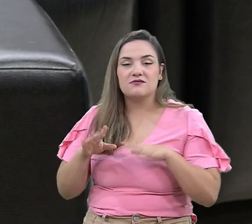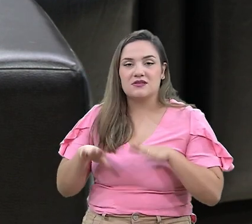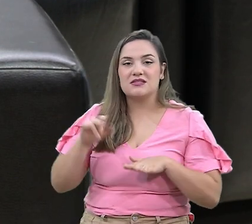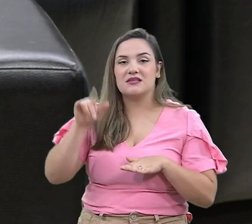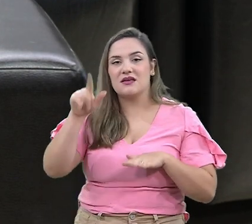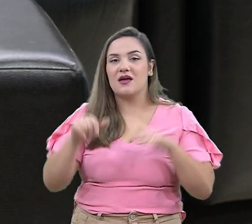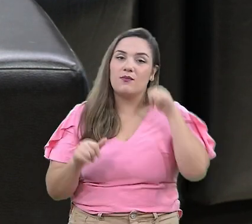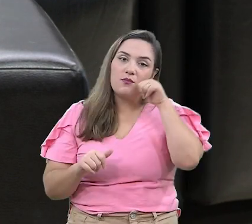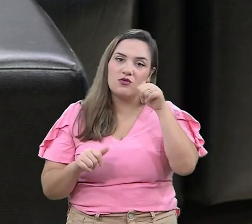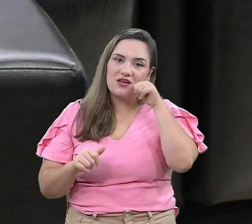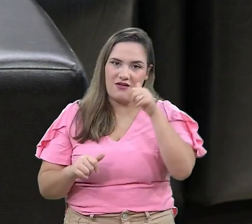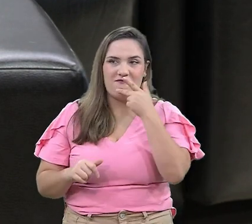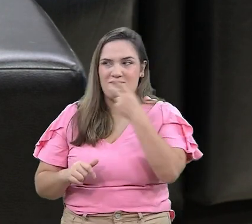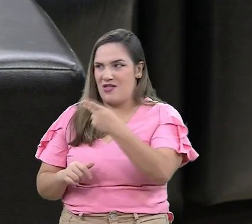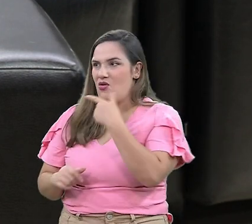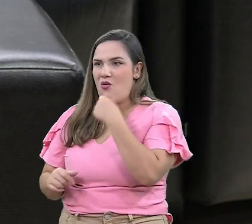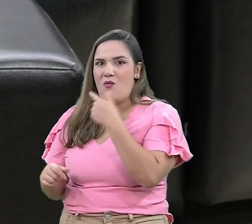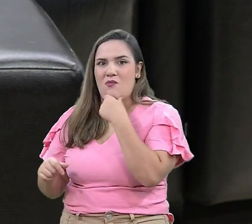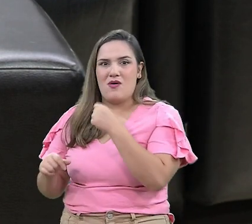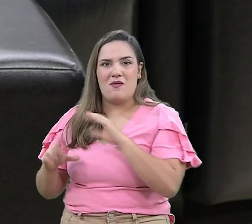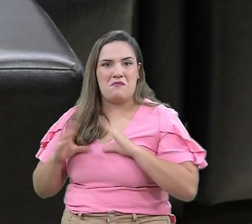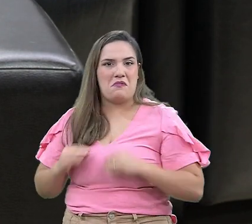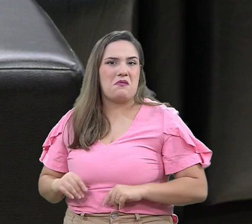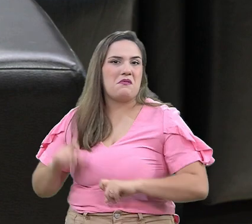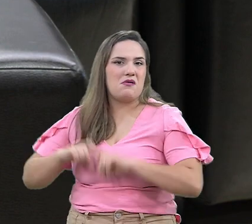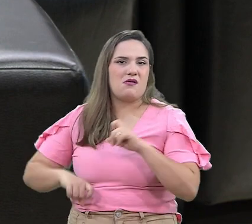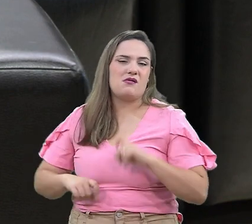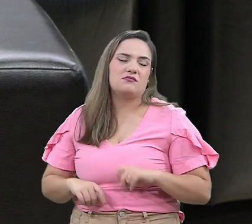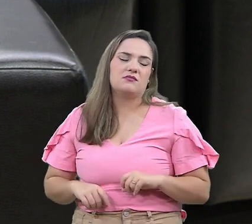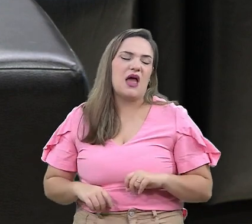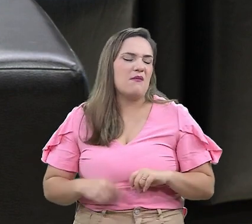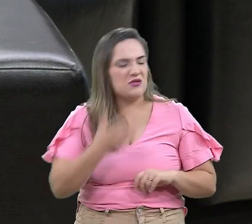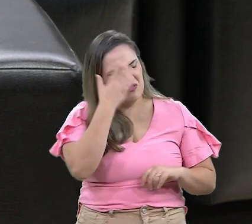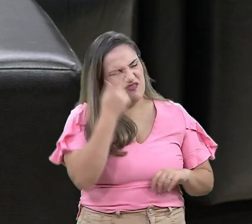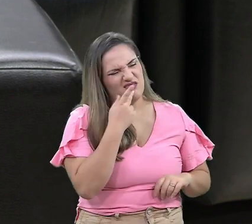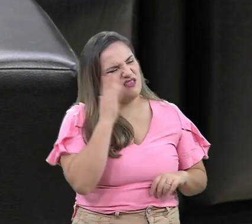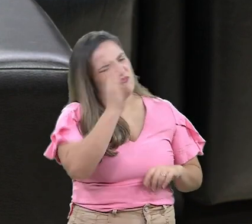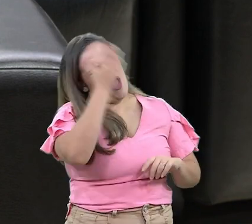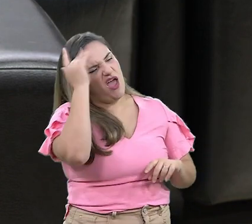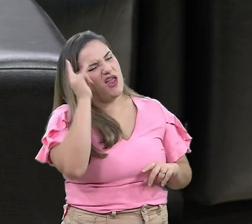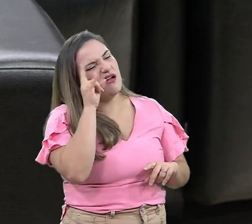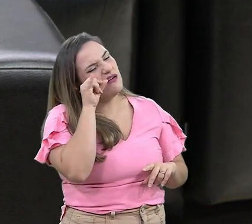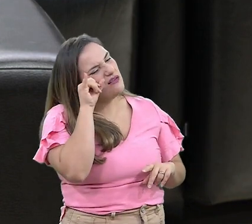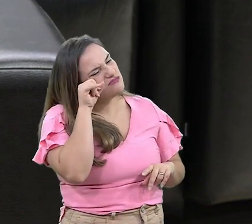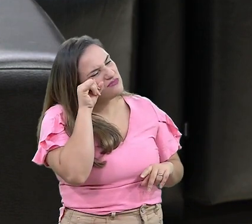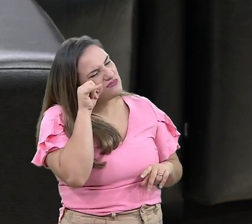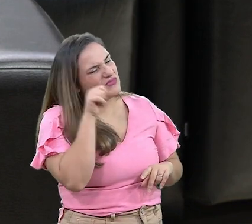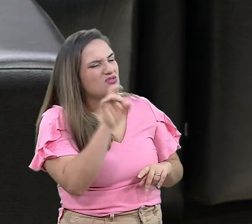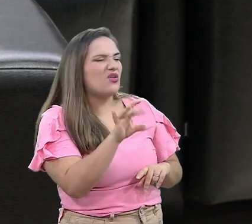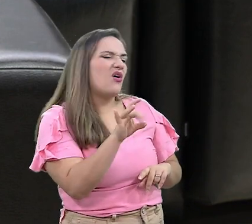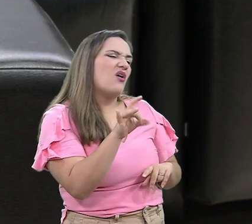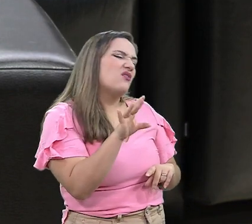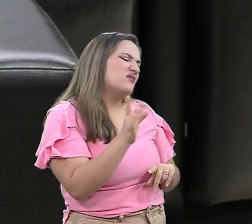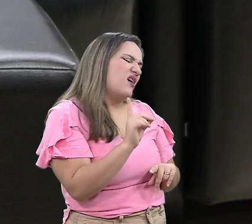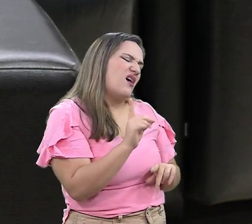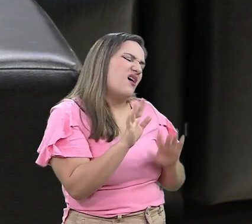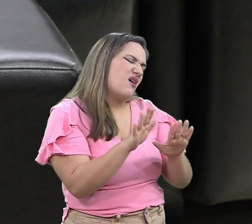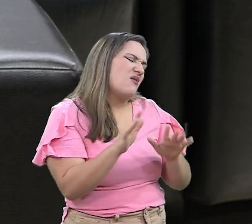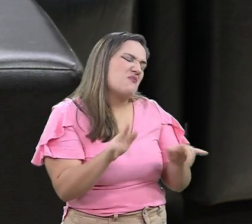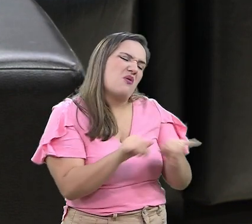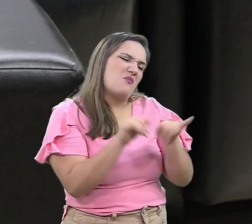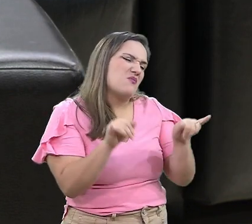principalmente quando é mulher, de que isso é uma mera paquera ou de que ela está extrapolando,